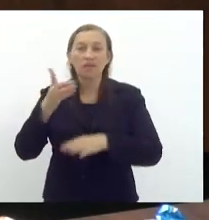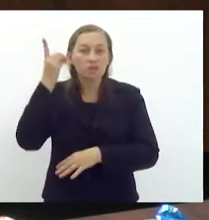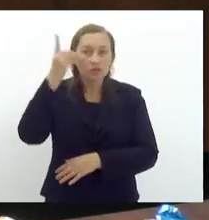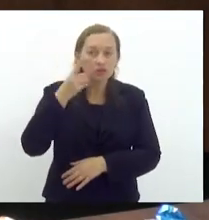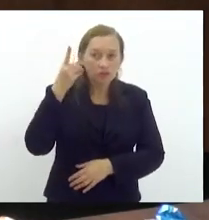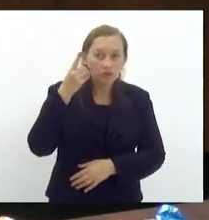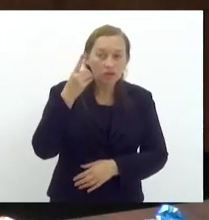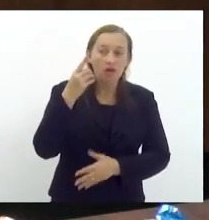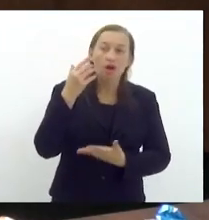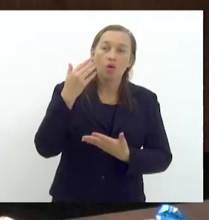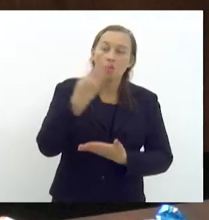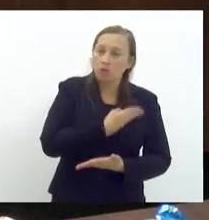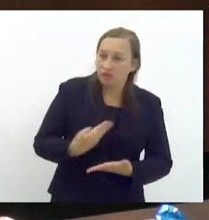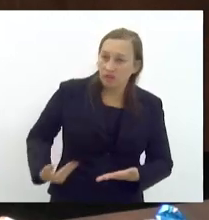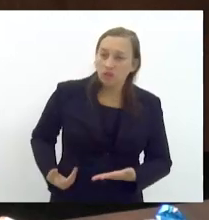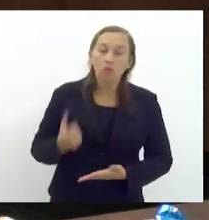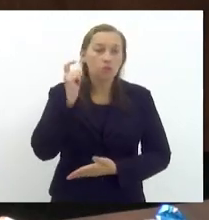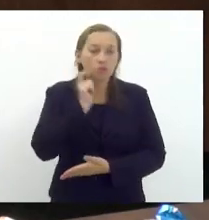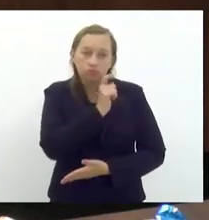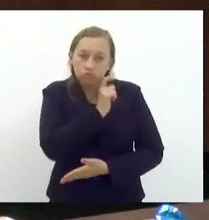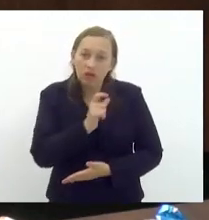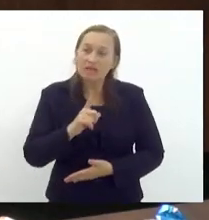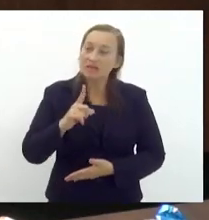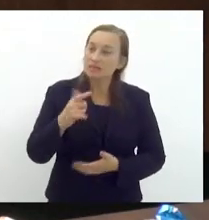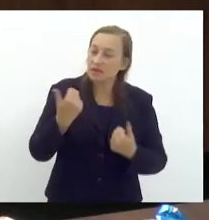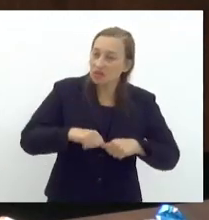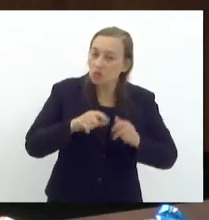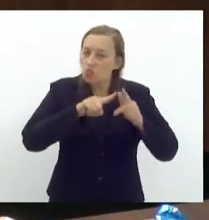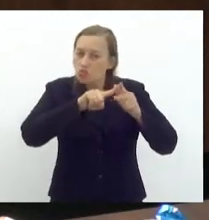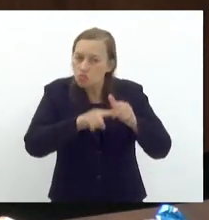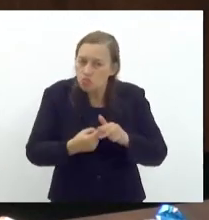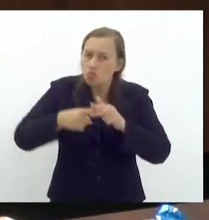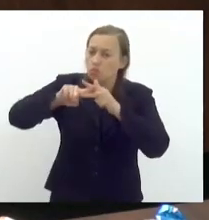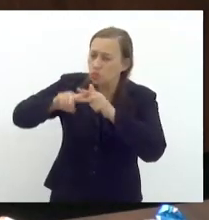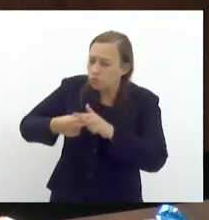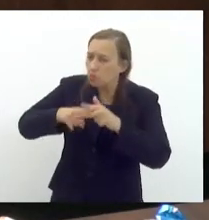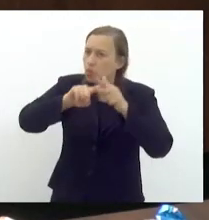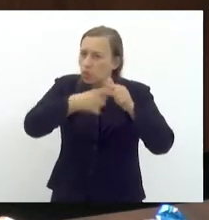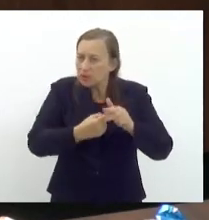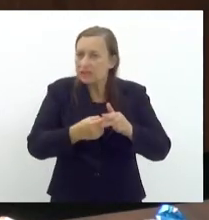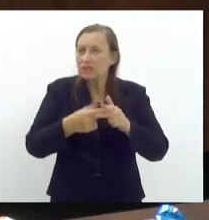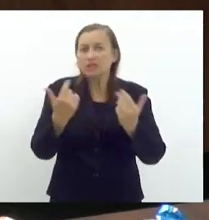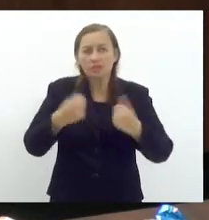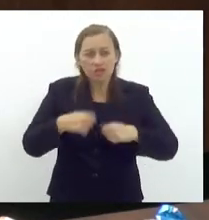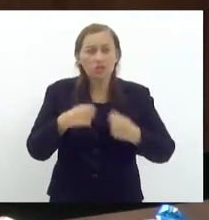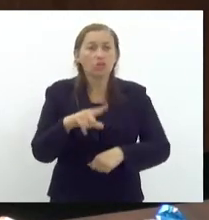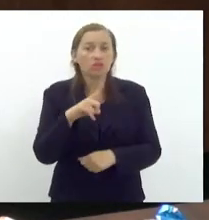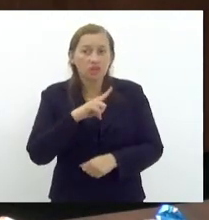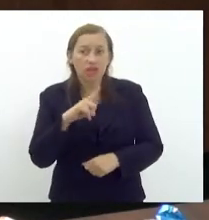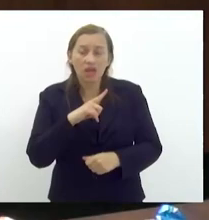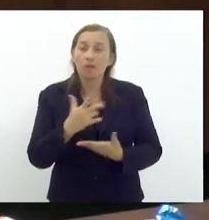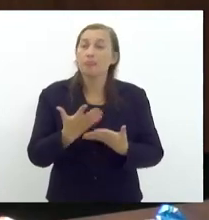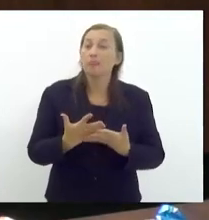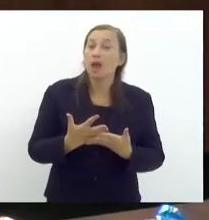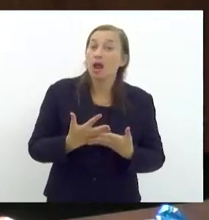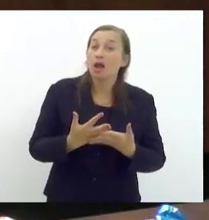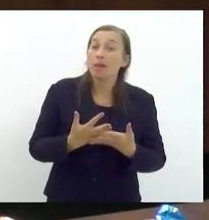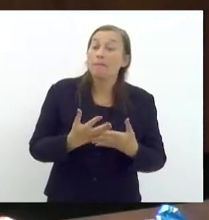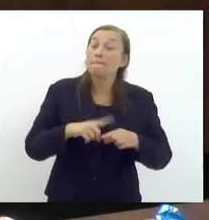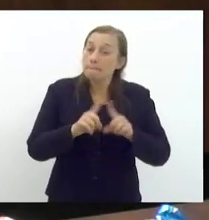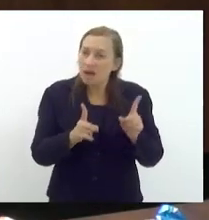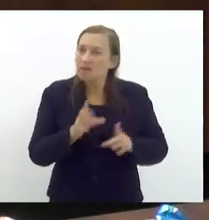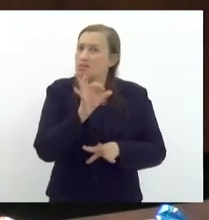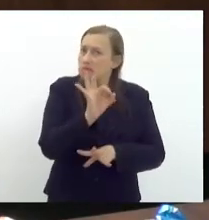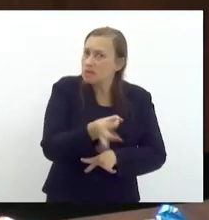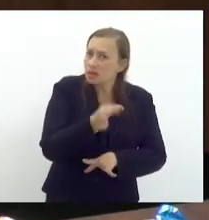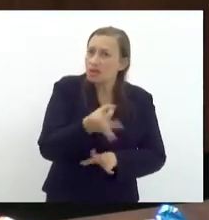Castro se teve que ter alguns acertos é de procedimento mas